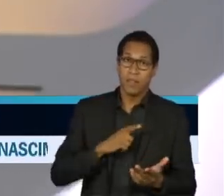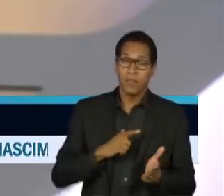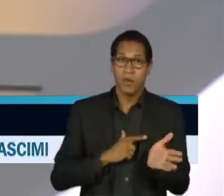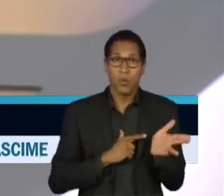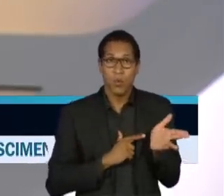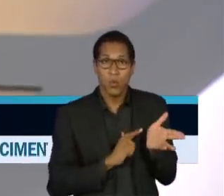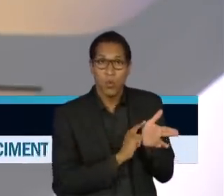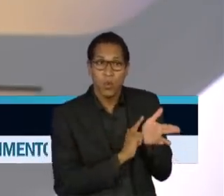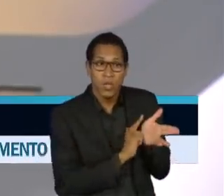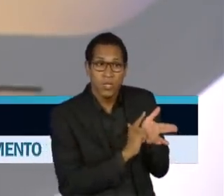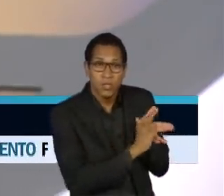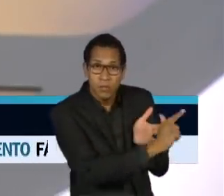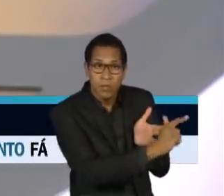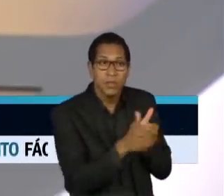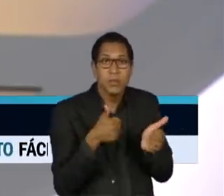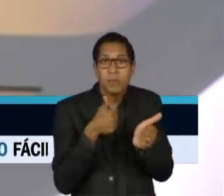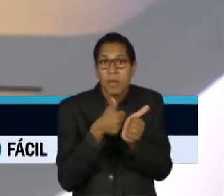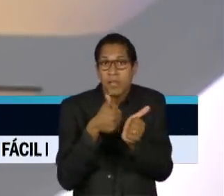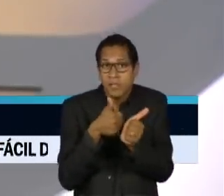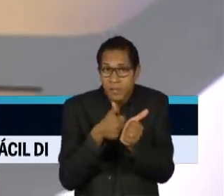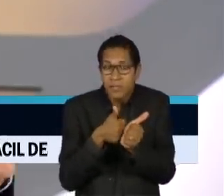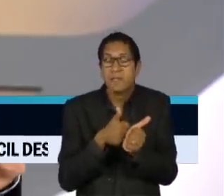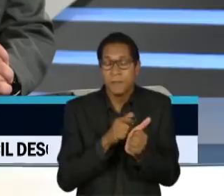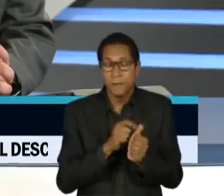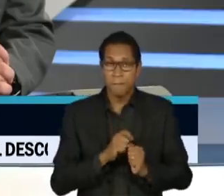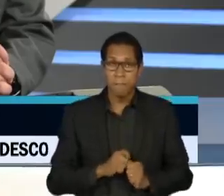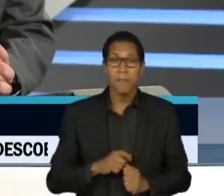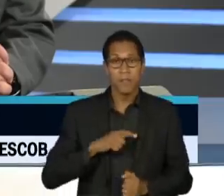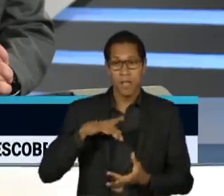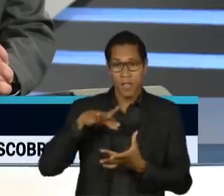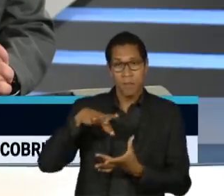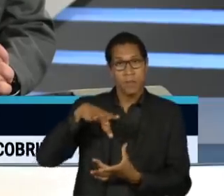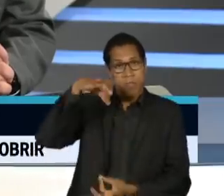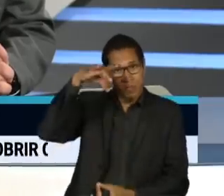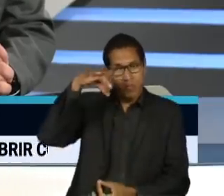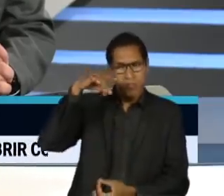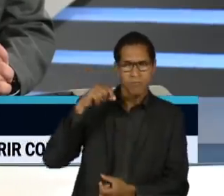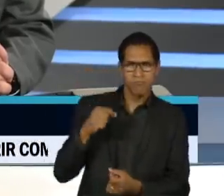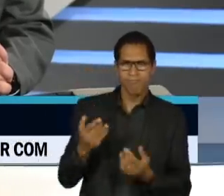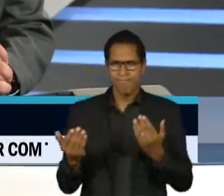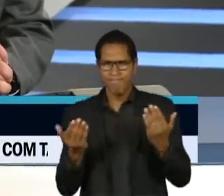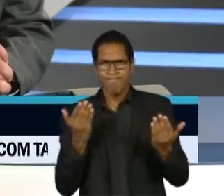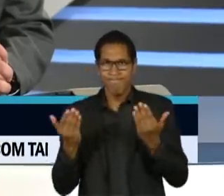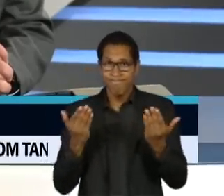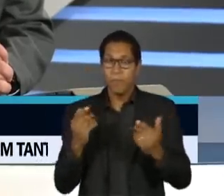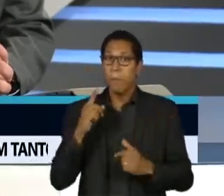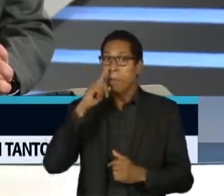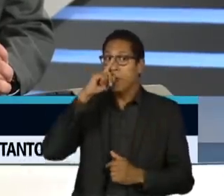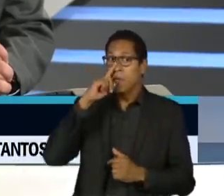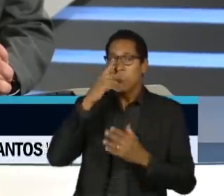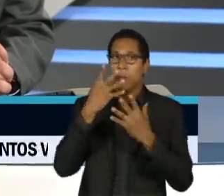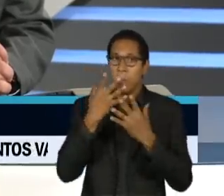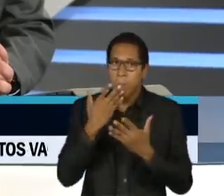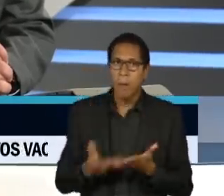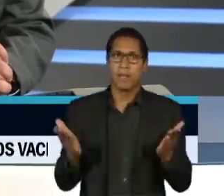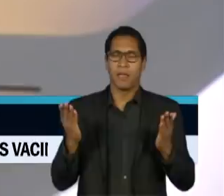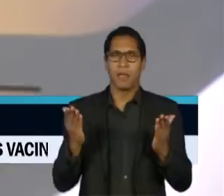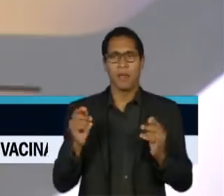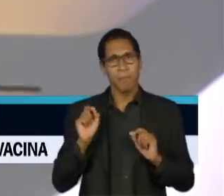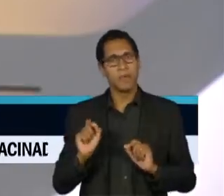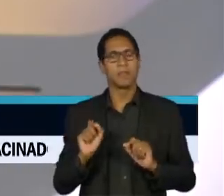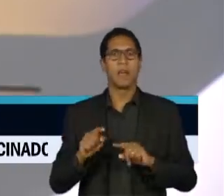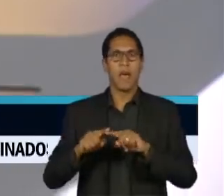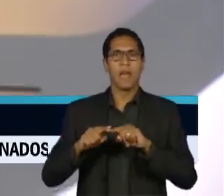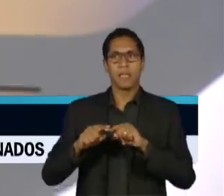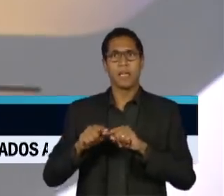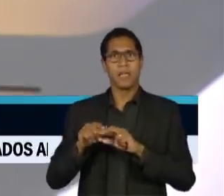É um país que tem a sua democracia liberal ameaçada e também é um país que historicamente representa a democracia. Então, o alerta é